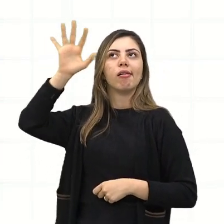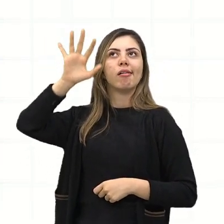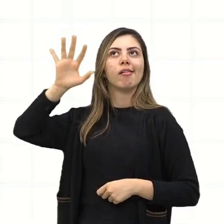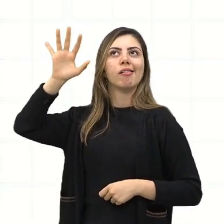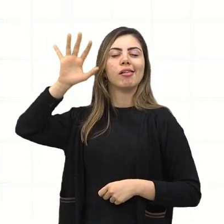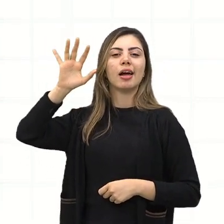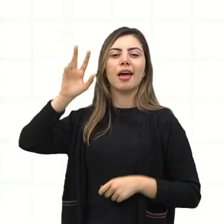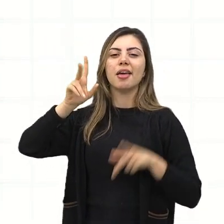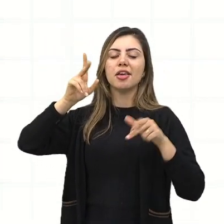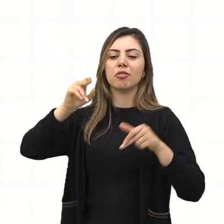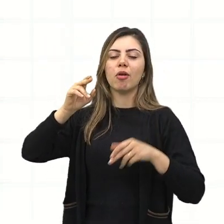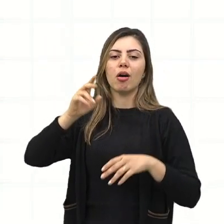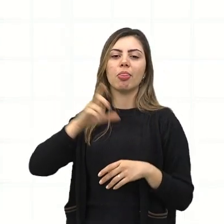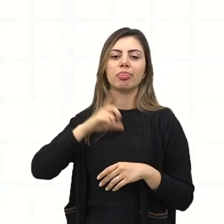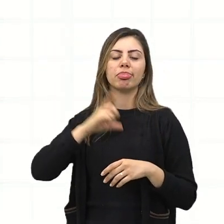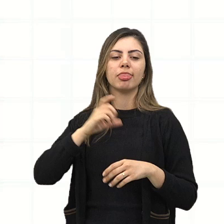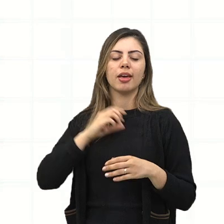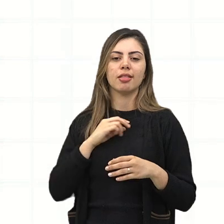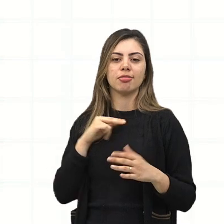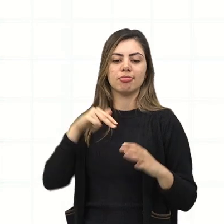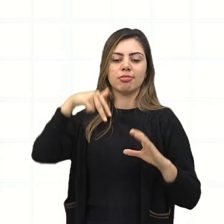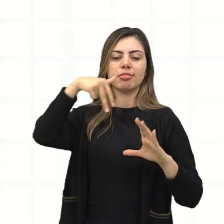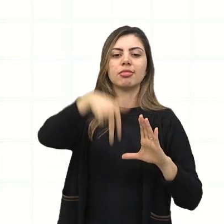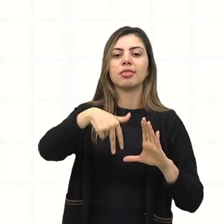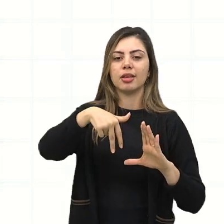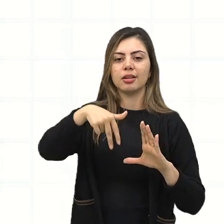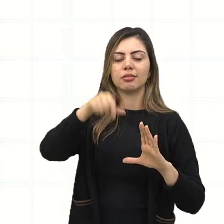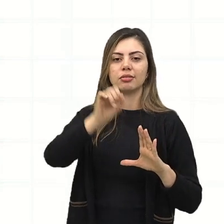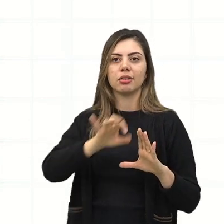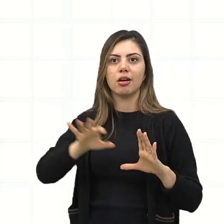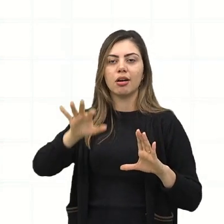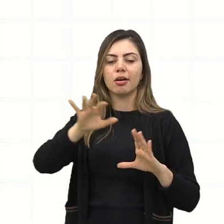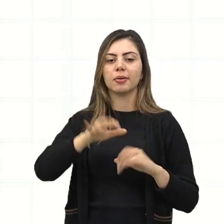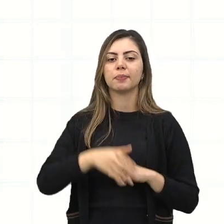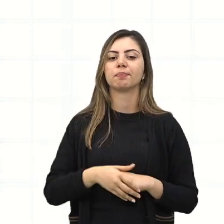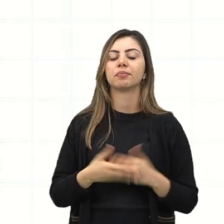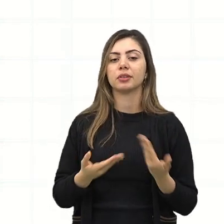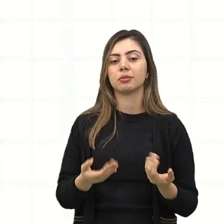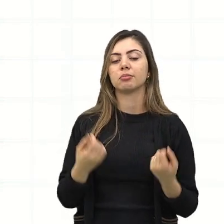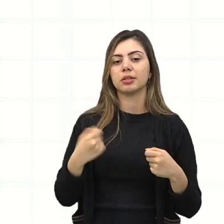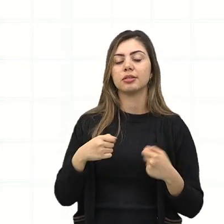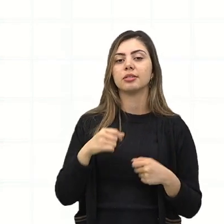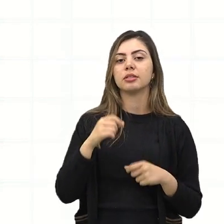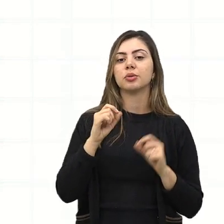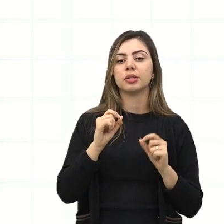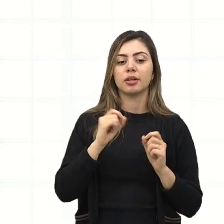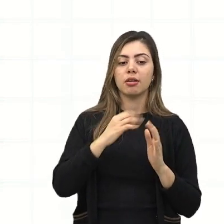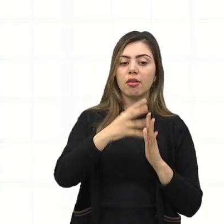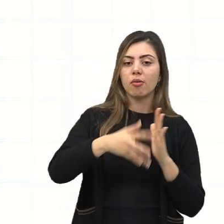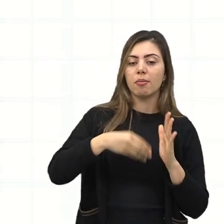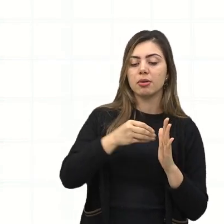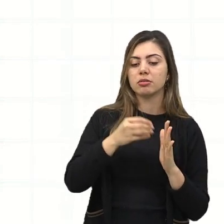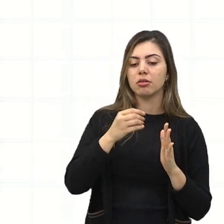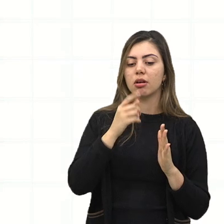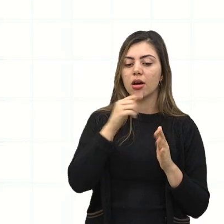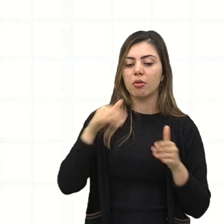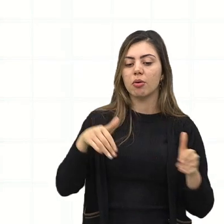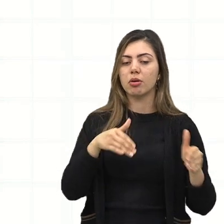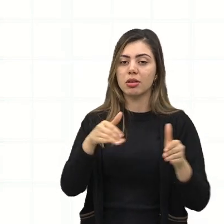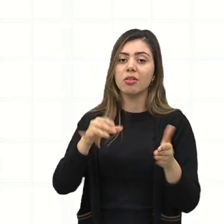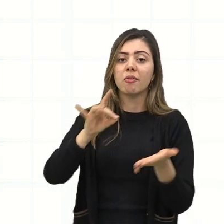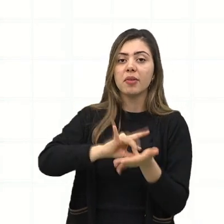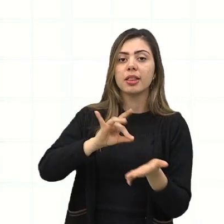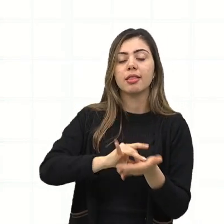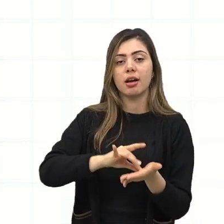a gente precisa chamar a atenção do leitor, então o Rio Amazonas ele existe, é real. Só que eu posso transformar num